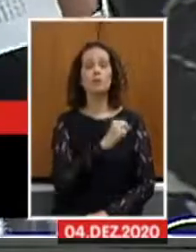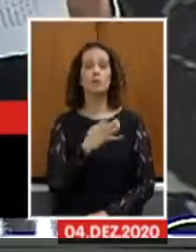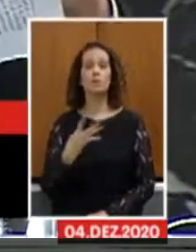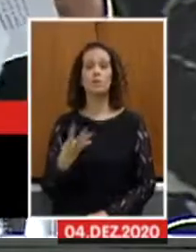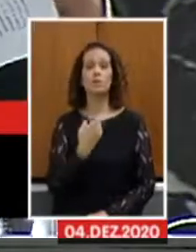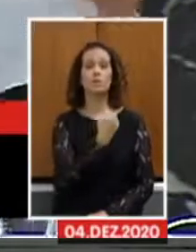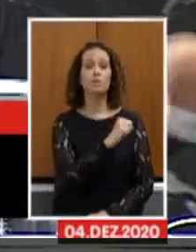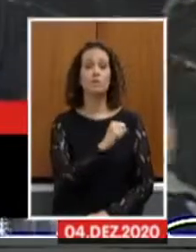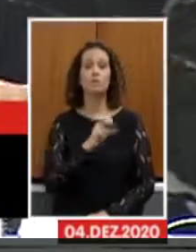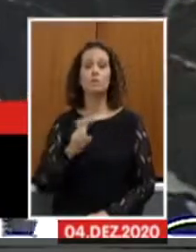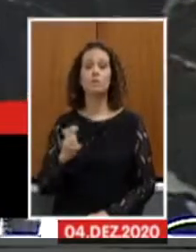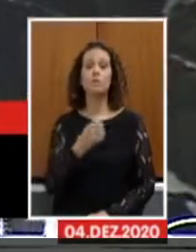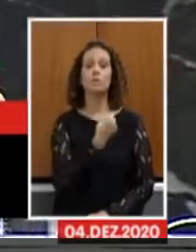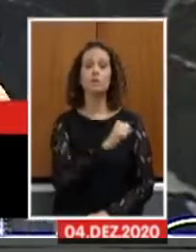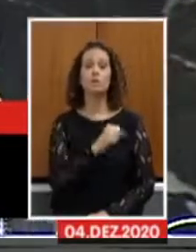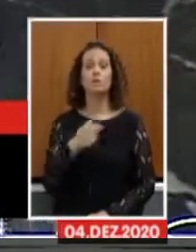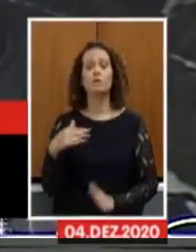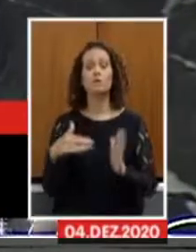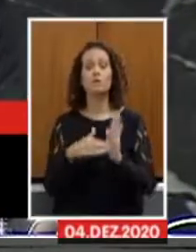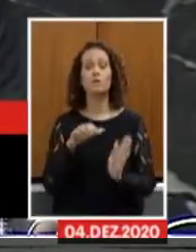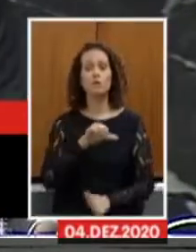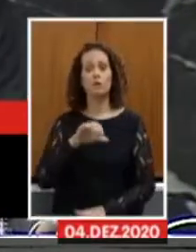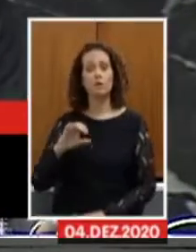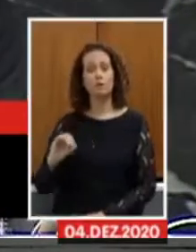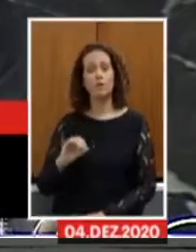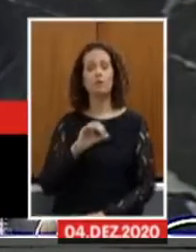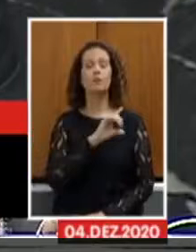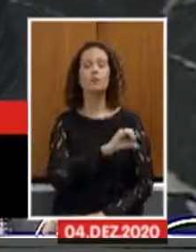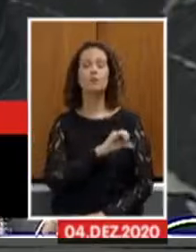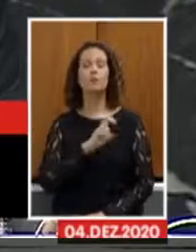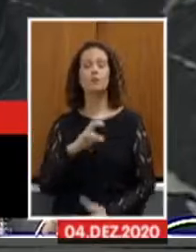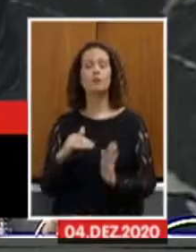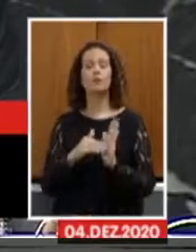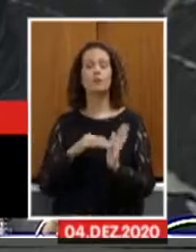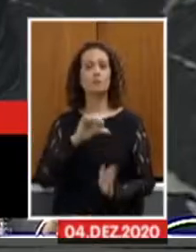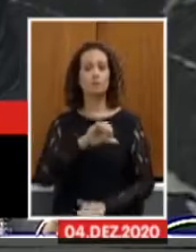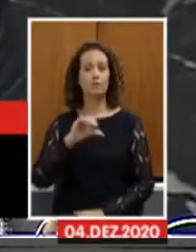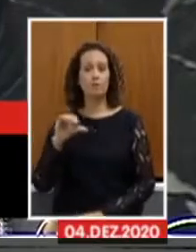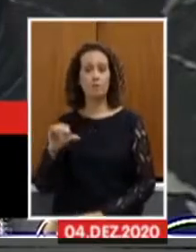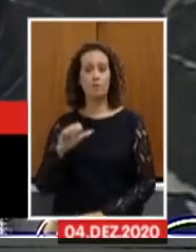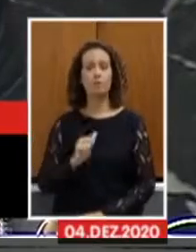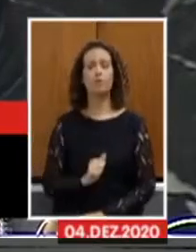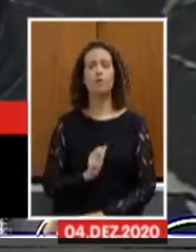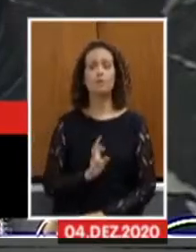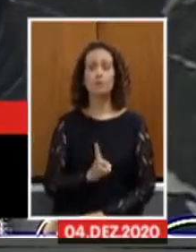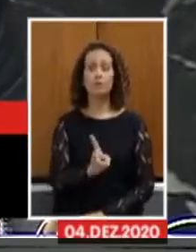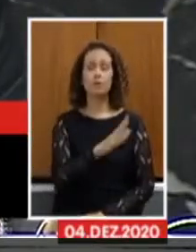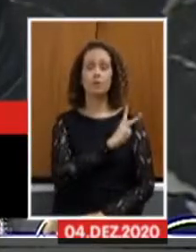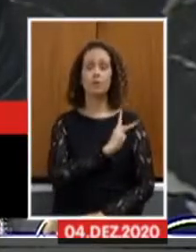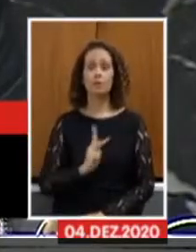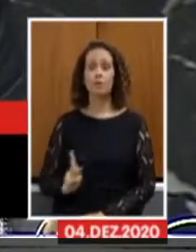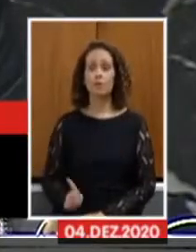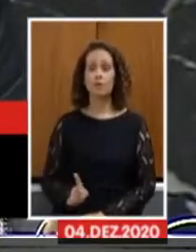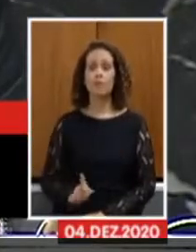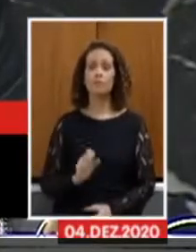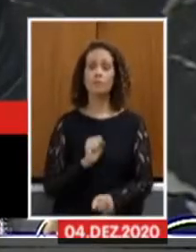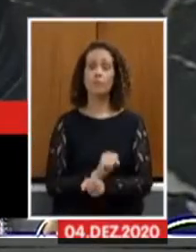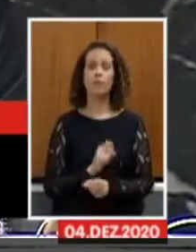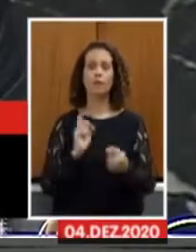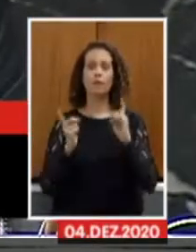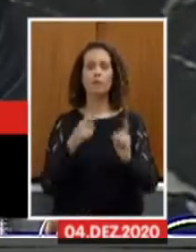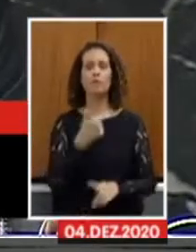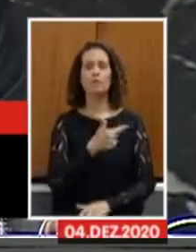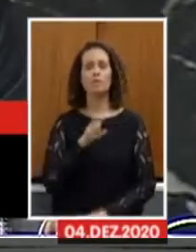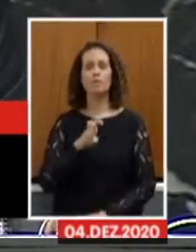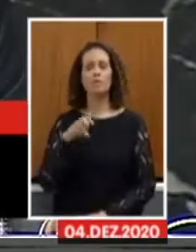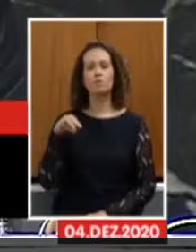84, 85, 87 a 90, 95 a 99. Ato contínuo, a presidência suspende a reunião por 25 minutos para